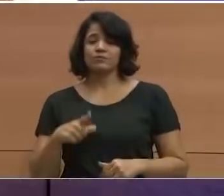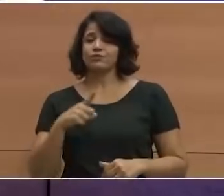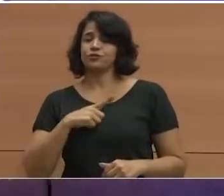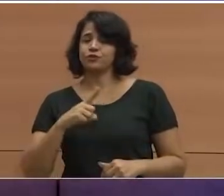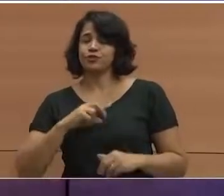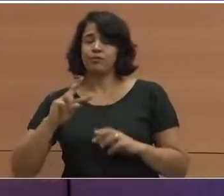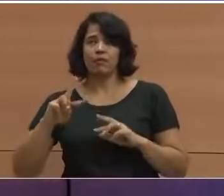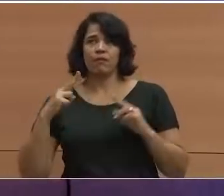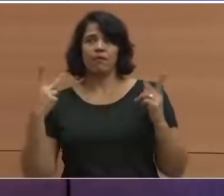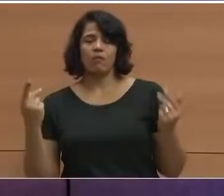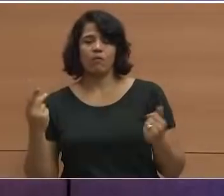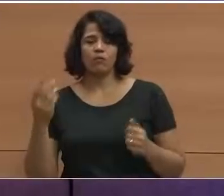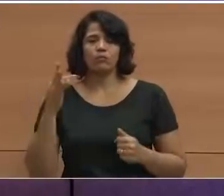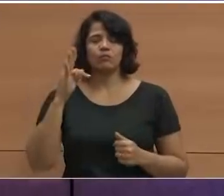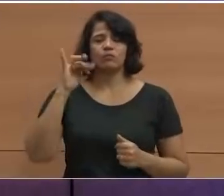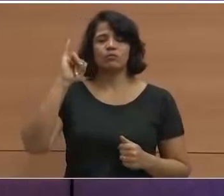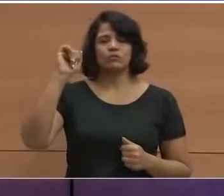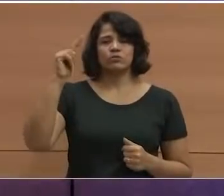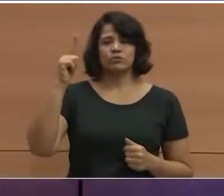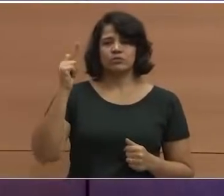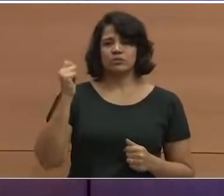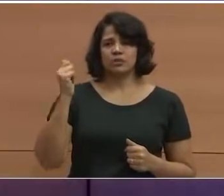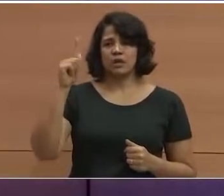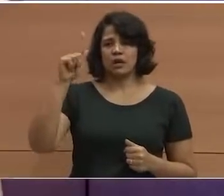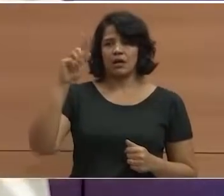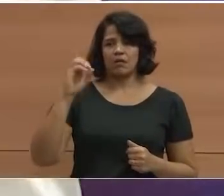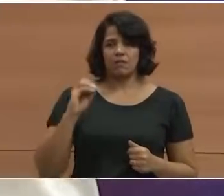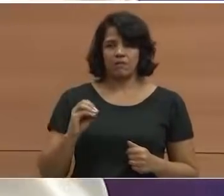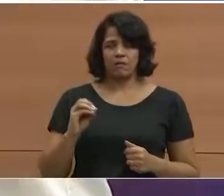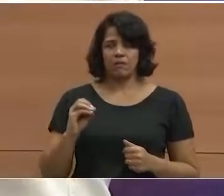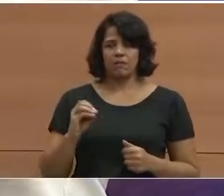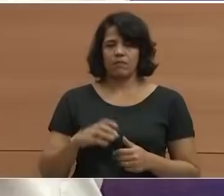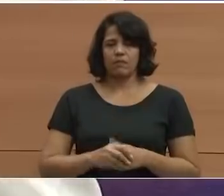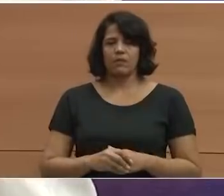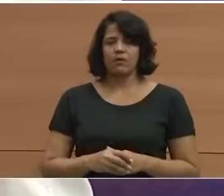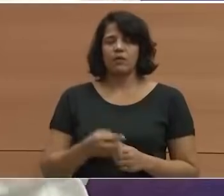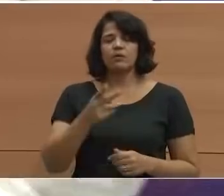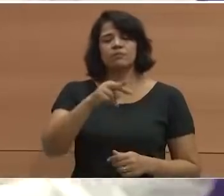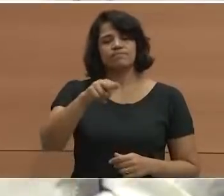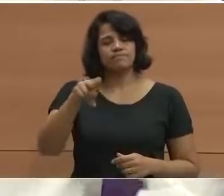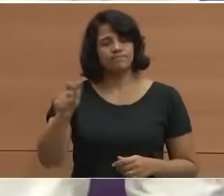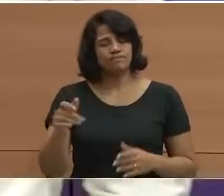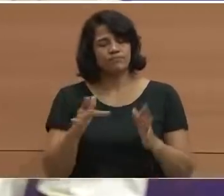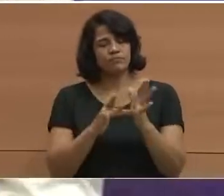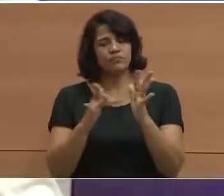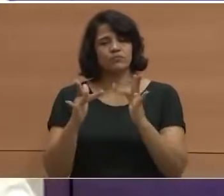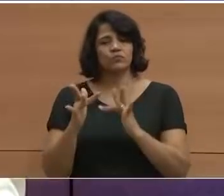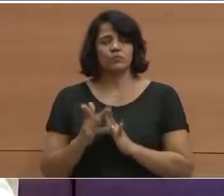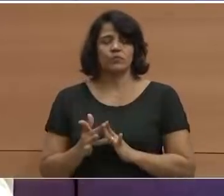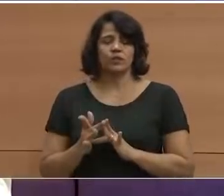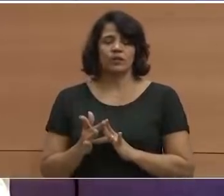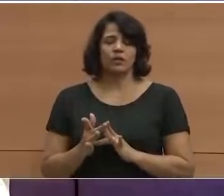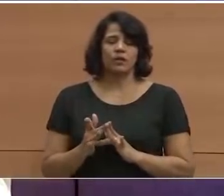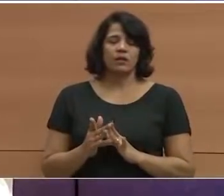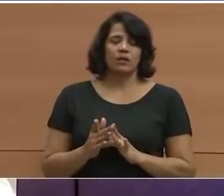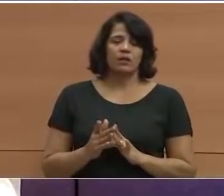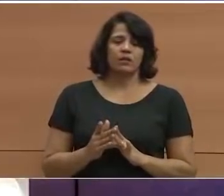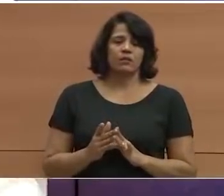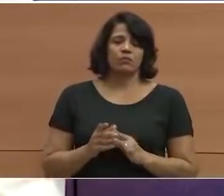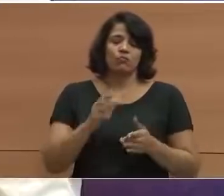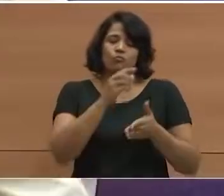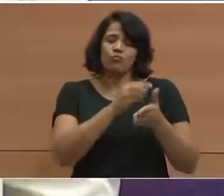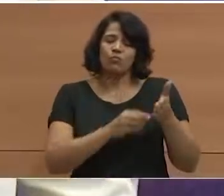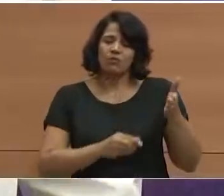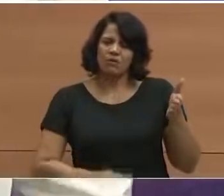ainda queria usar Pedro. Irmão, em capítulo 13 em diante começa essa linha de Antioquia,